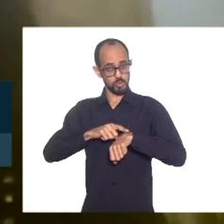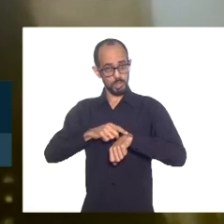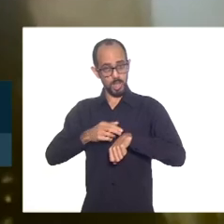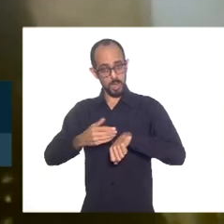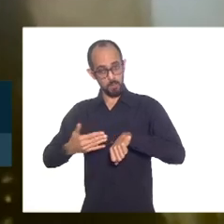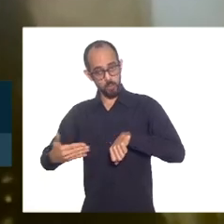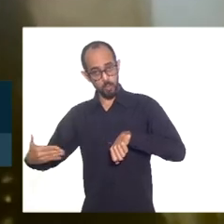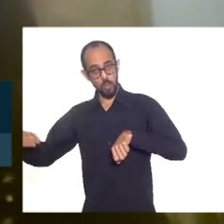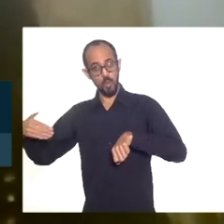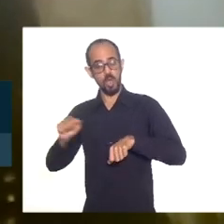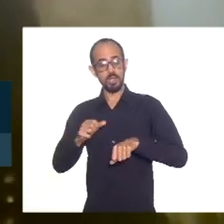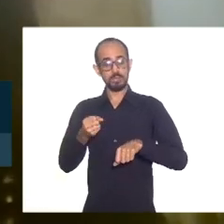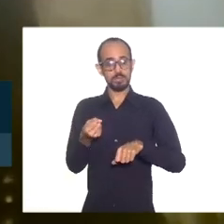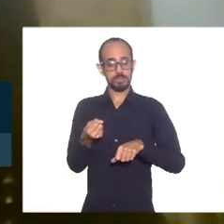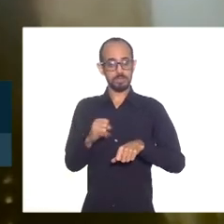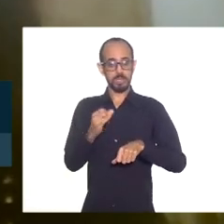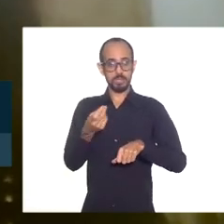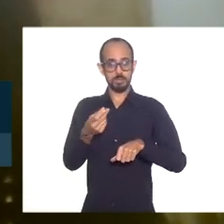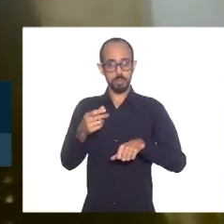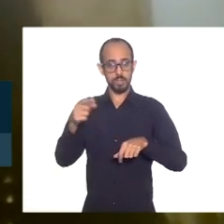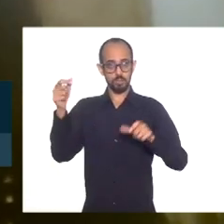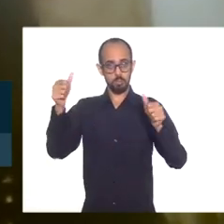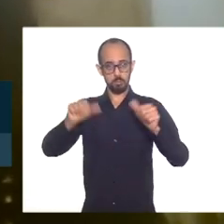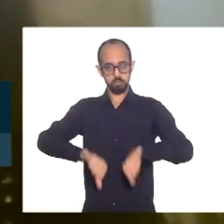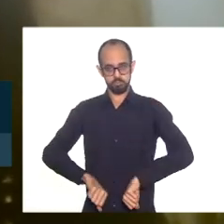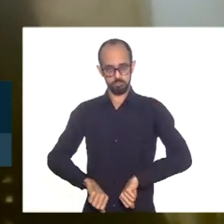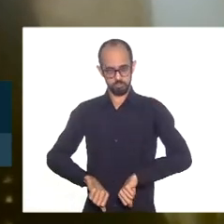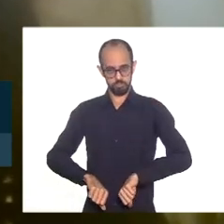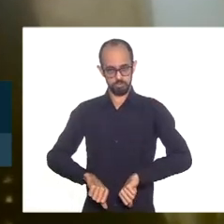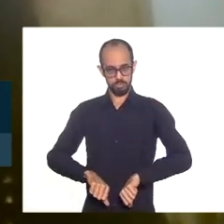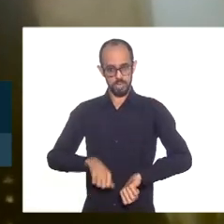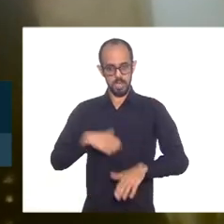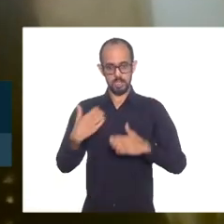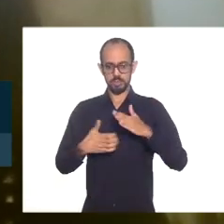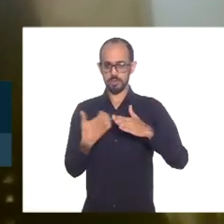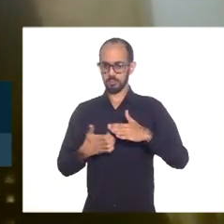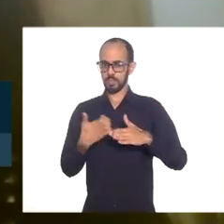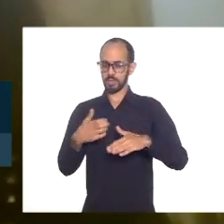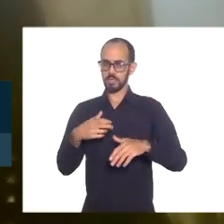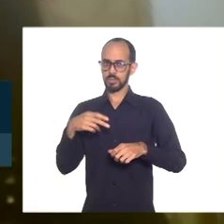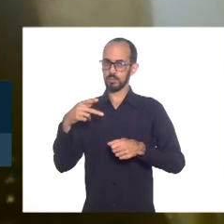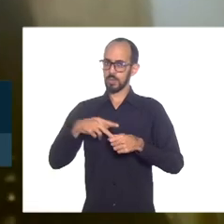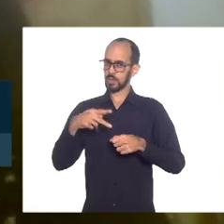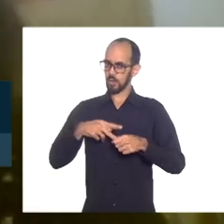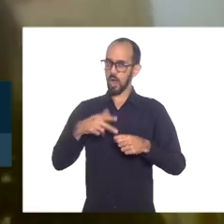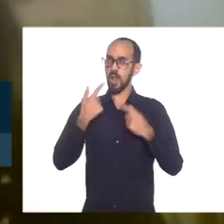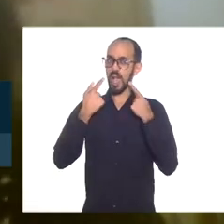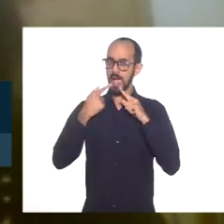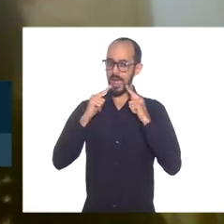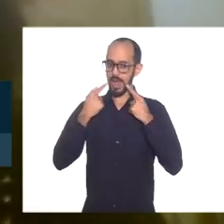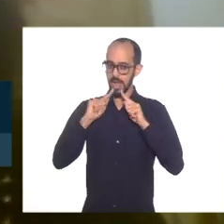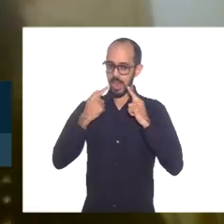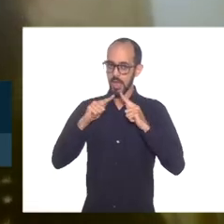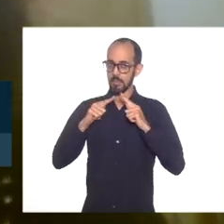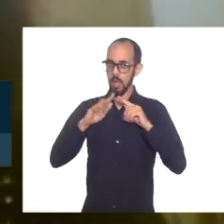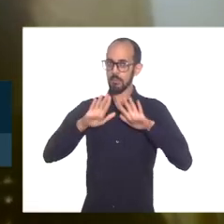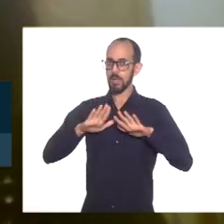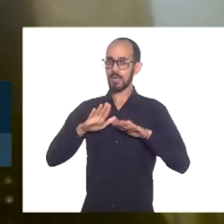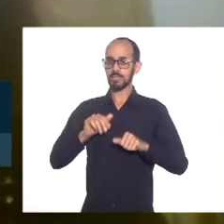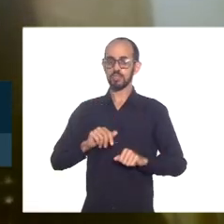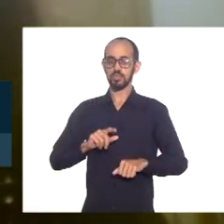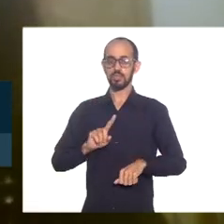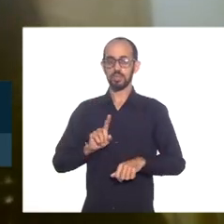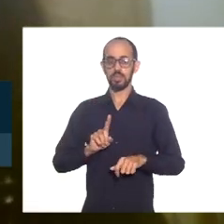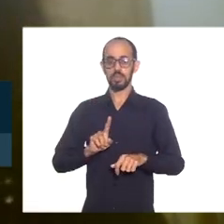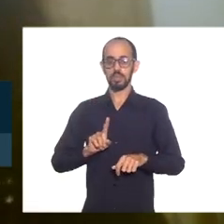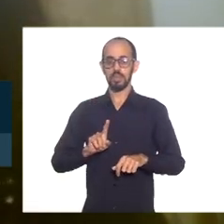quando esses preços afundam, as empresas de petróleo costumam reclamar muito, mas a gente não vê ninguém reclamando